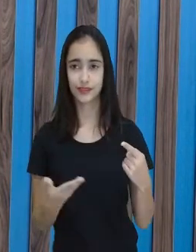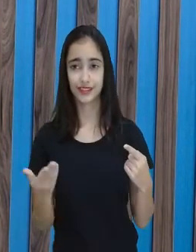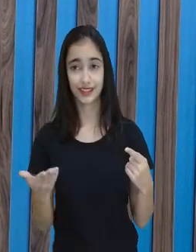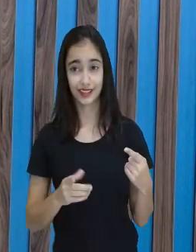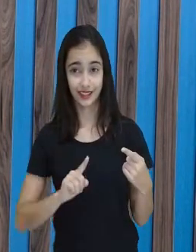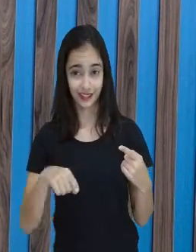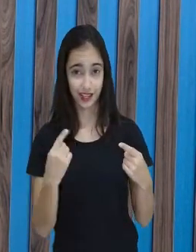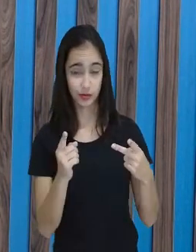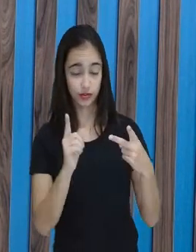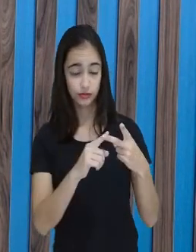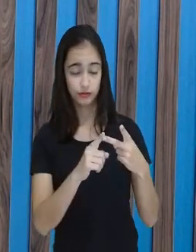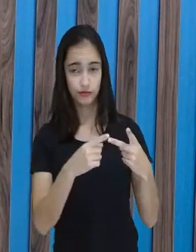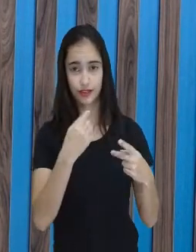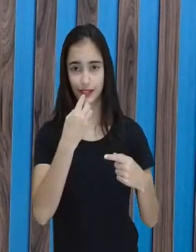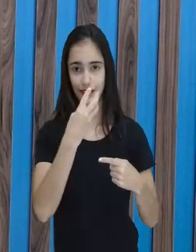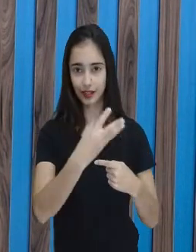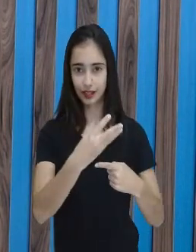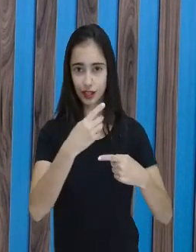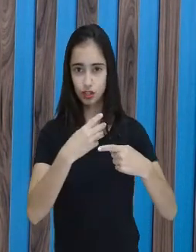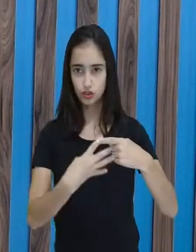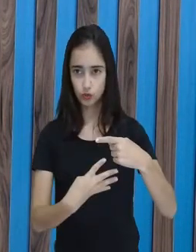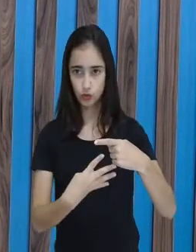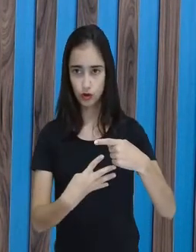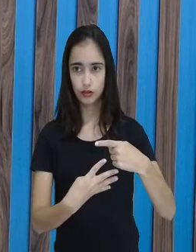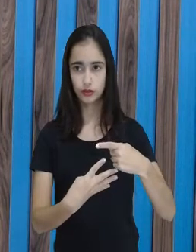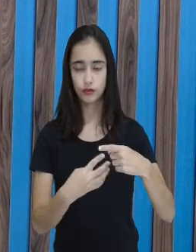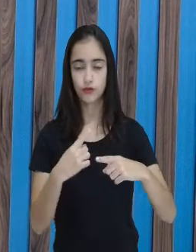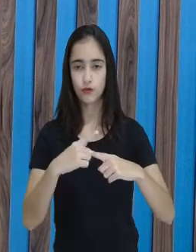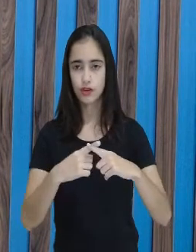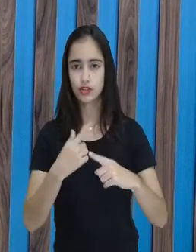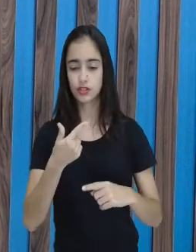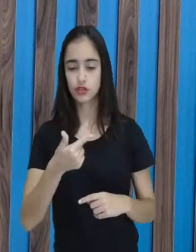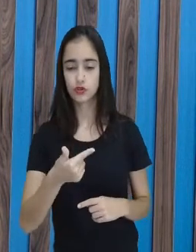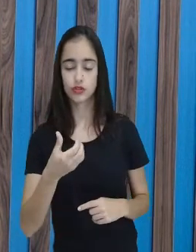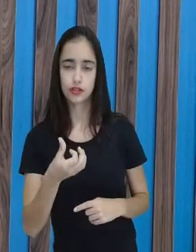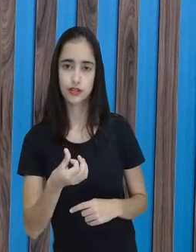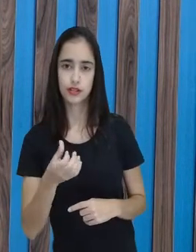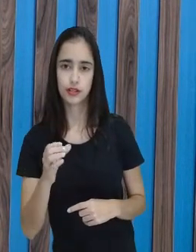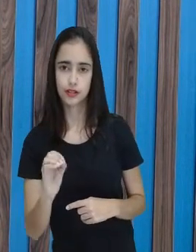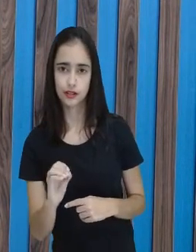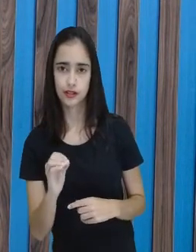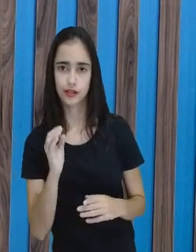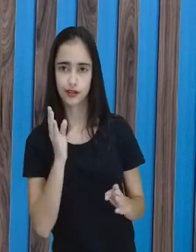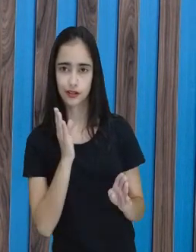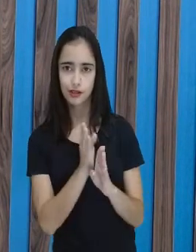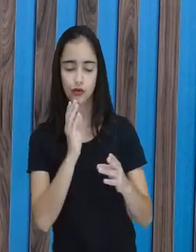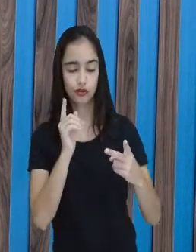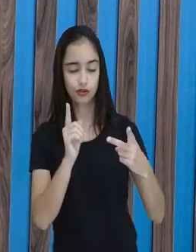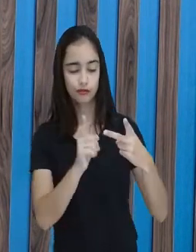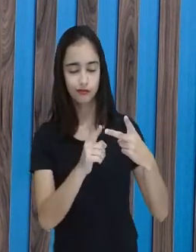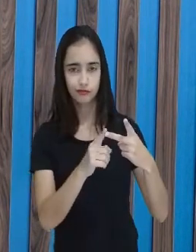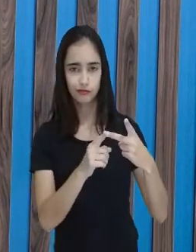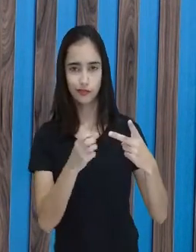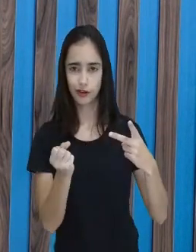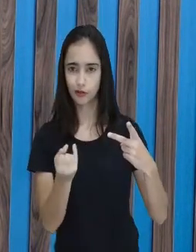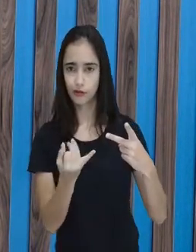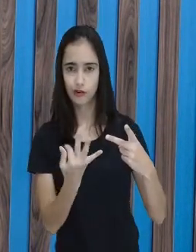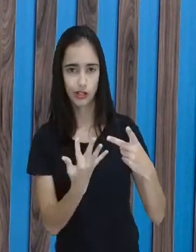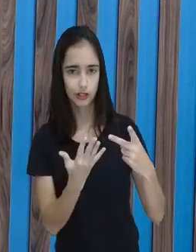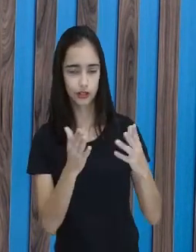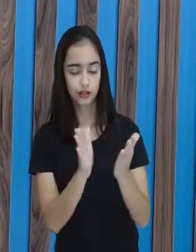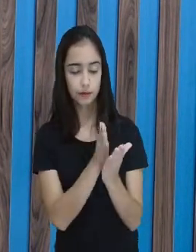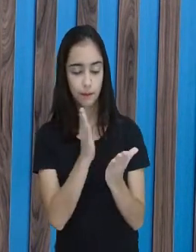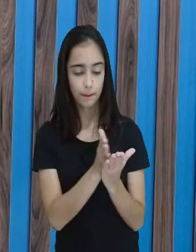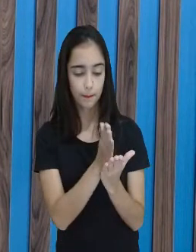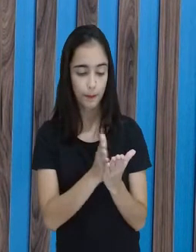multiplicar 3/4 por 260, que vai indicar a quantidade de páginas que